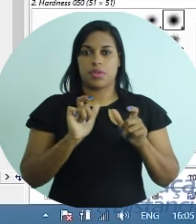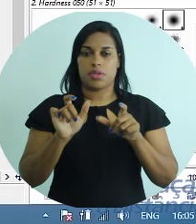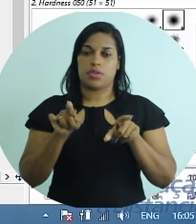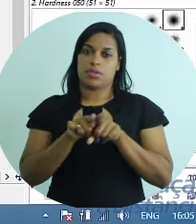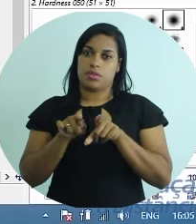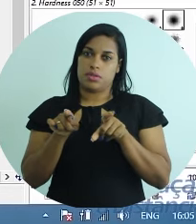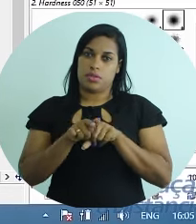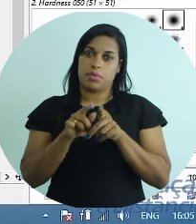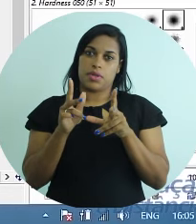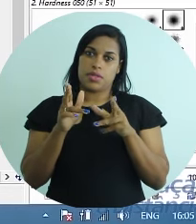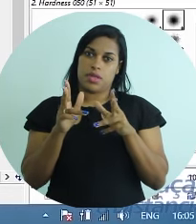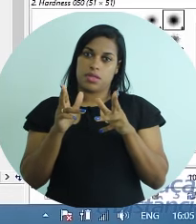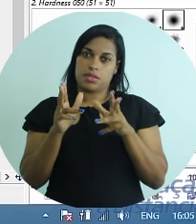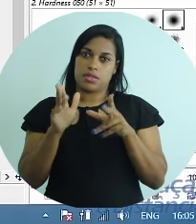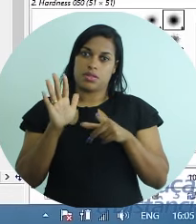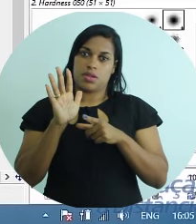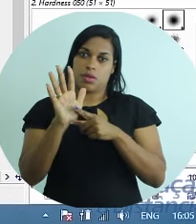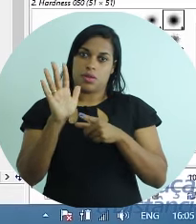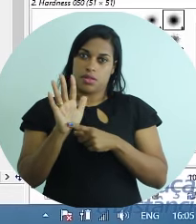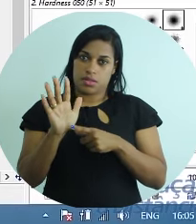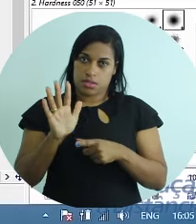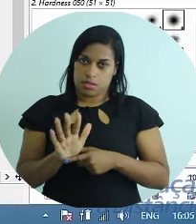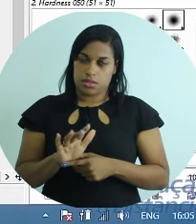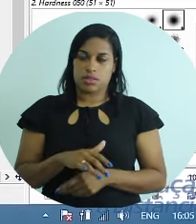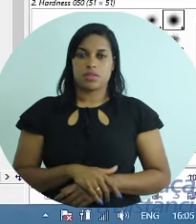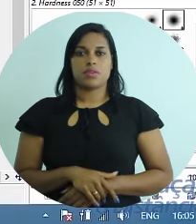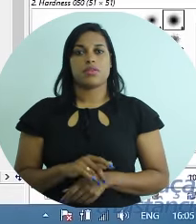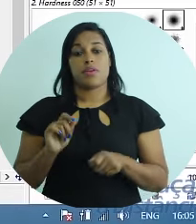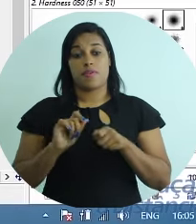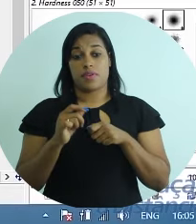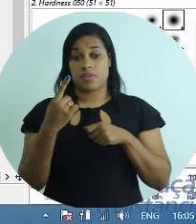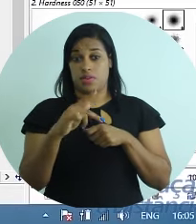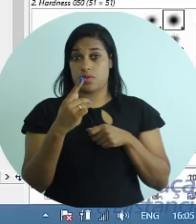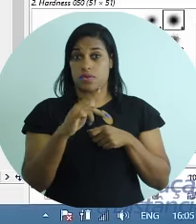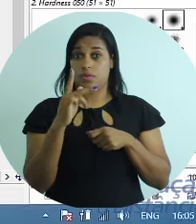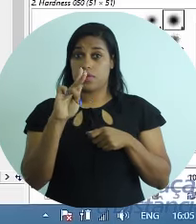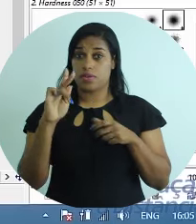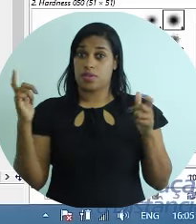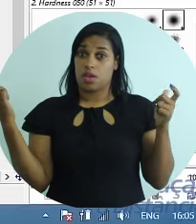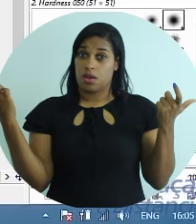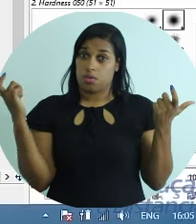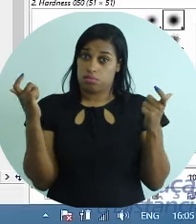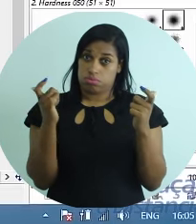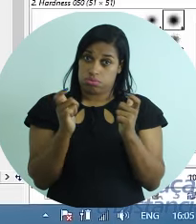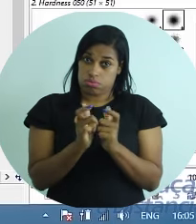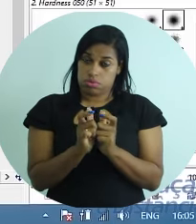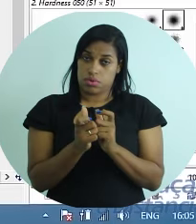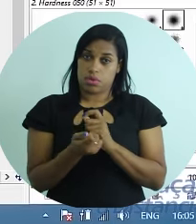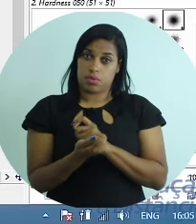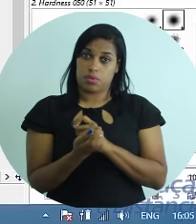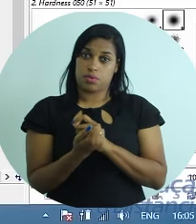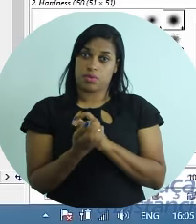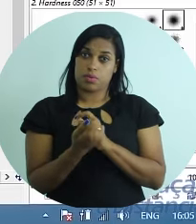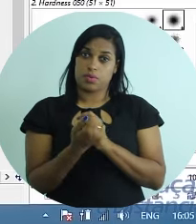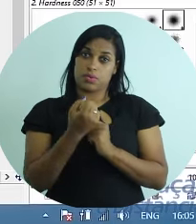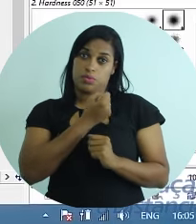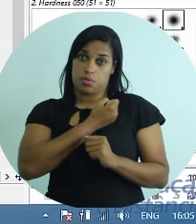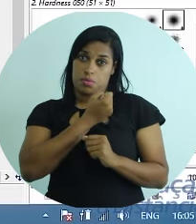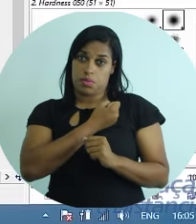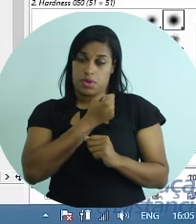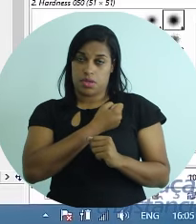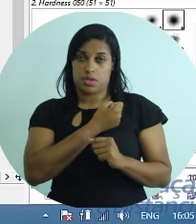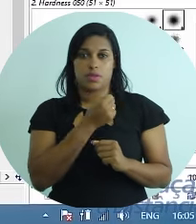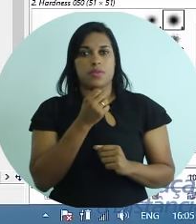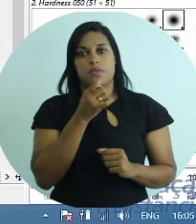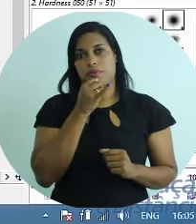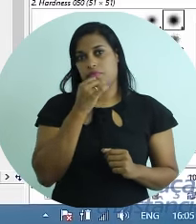de editoração ou apresentações. Fazendo isso, você vai reduzir automaticamente o tamanho da imagem, pelo menos ela não vai